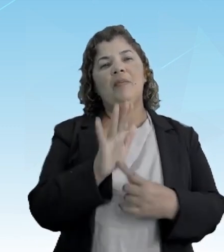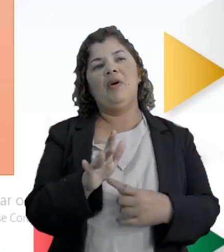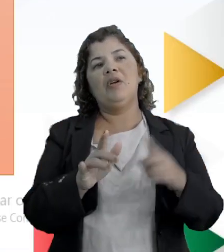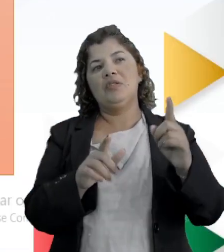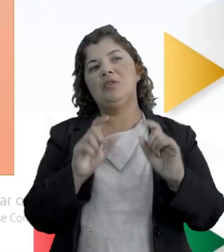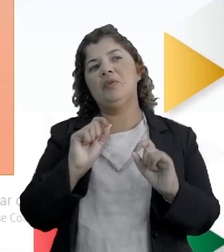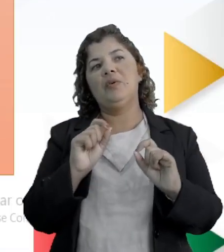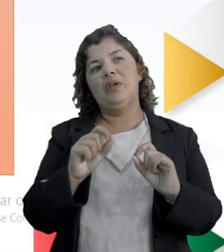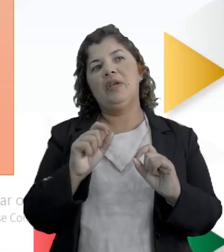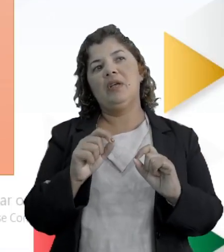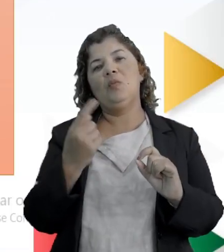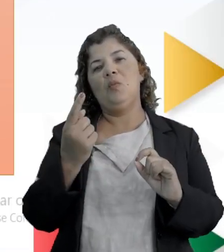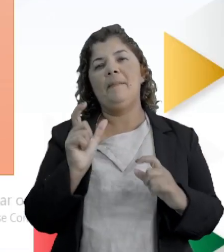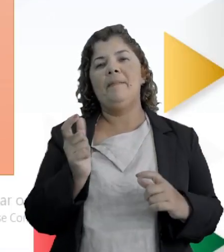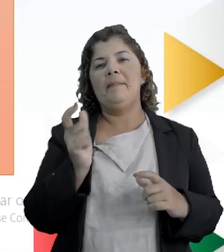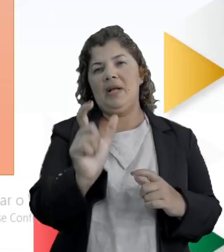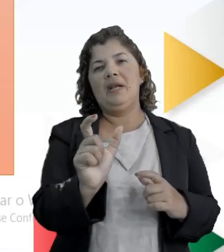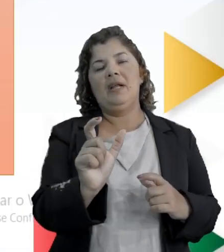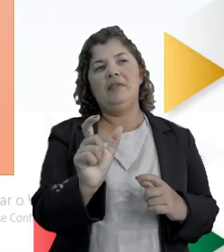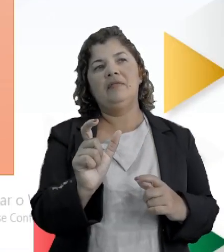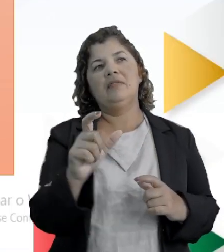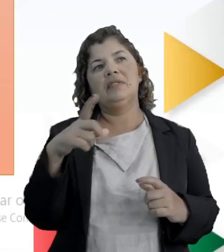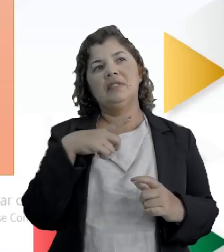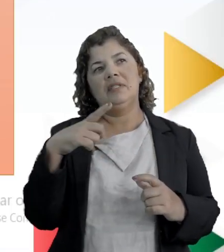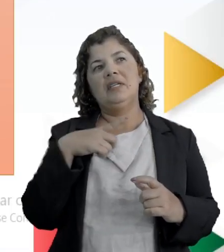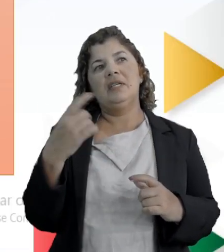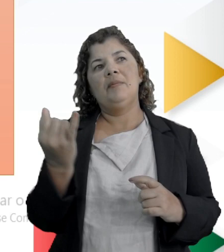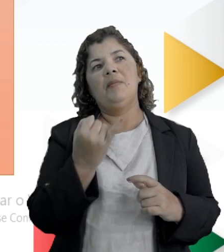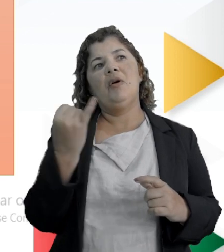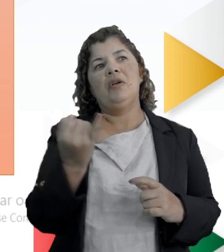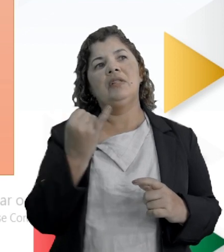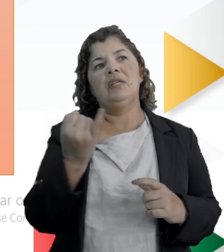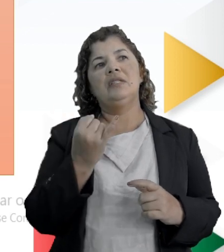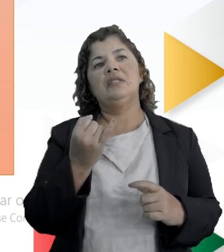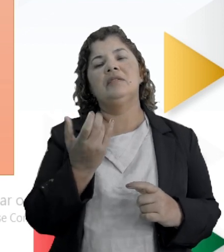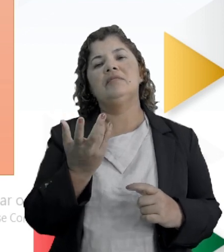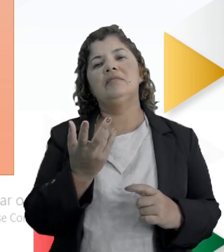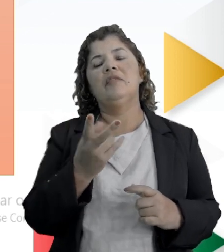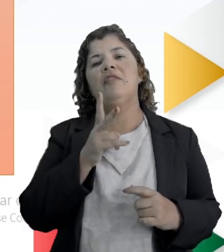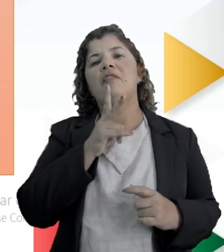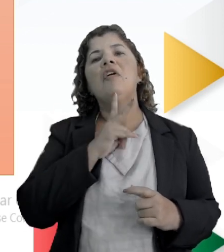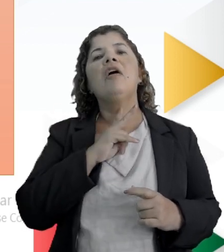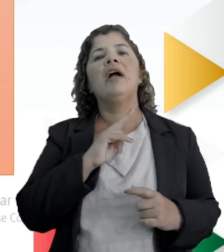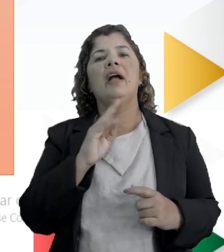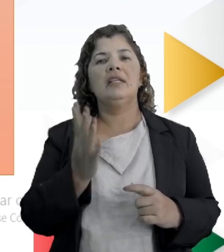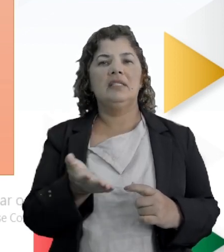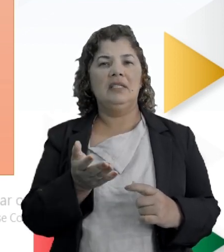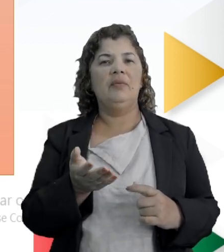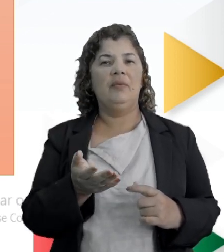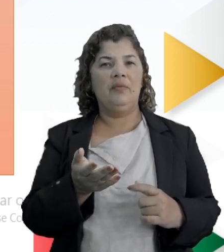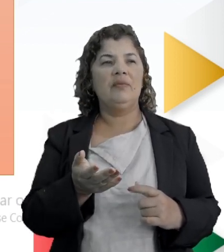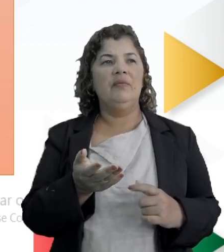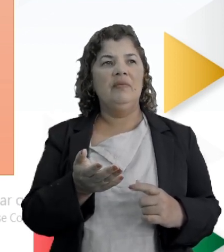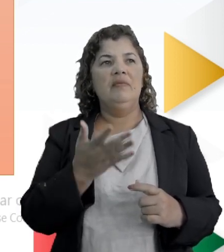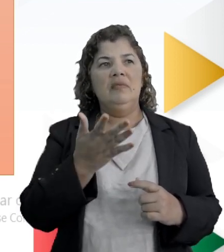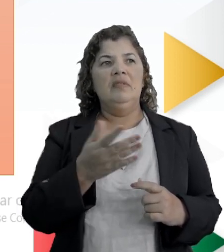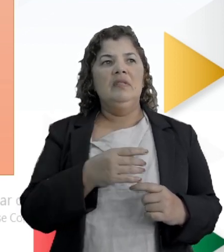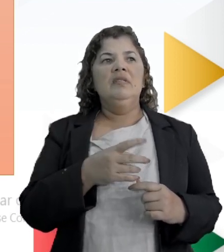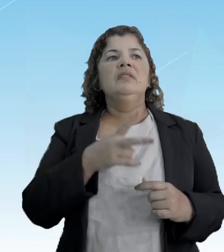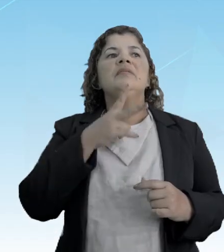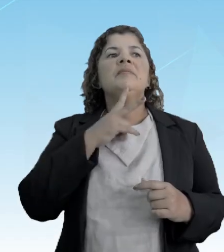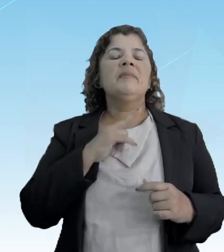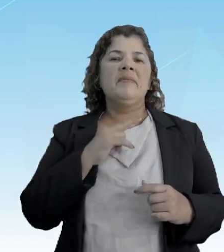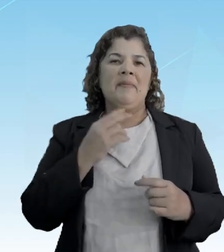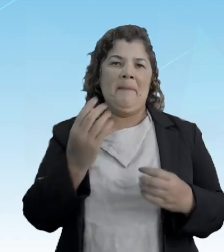aqui uma palavra que instiga muito a questão dos nossos estudantes, vocação. Já que a gente fala em projeto de vida, olha aí, vocação,